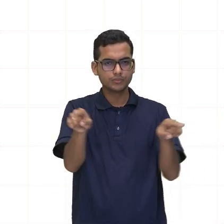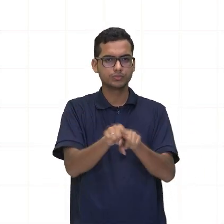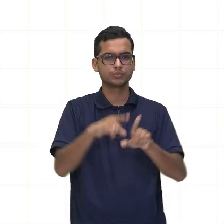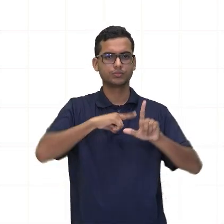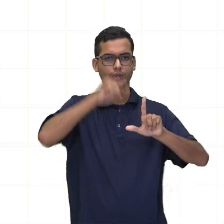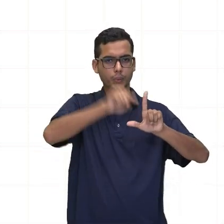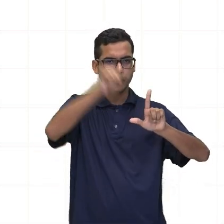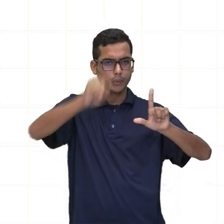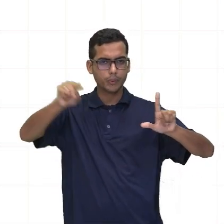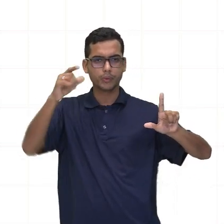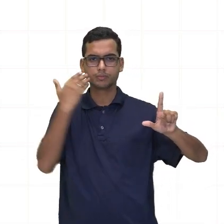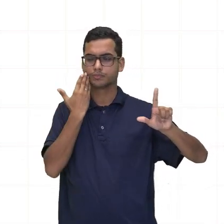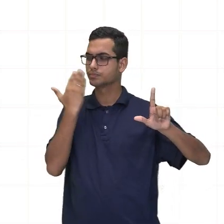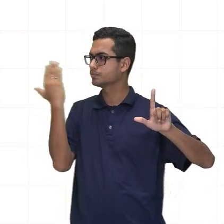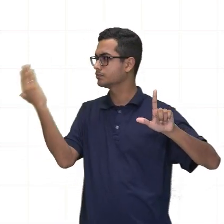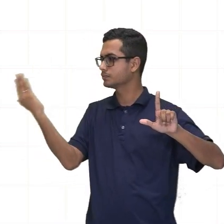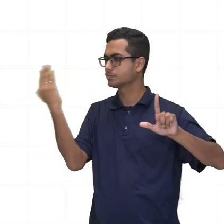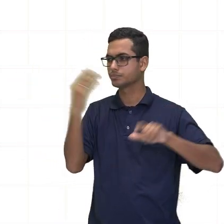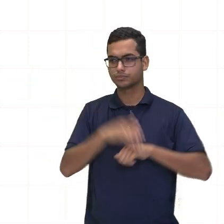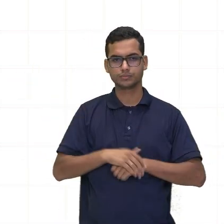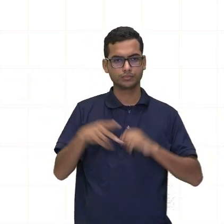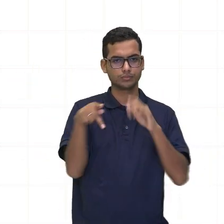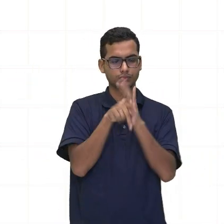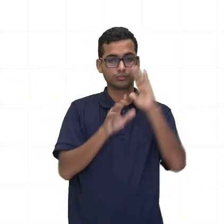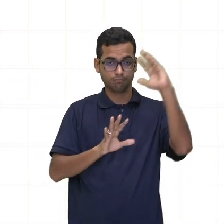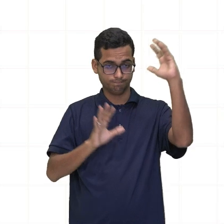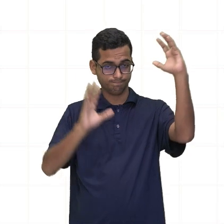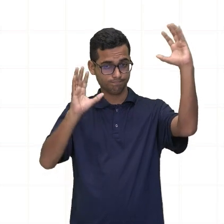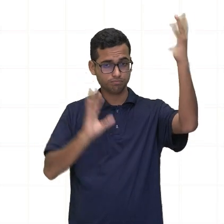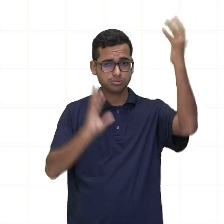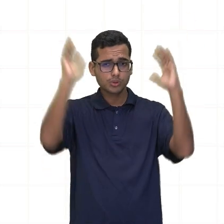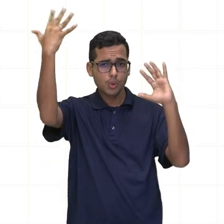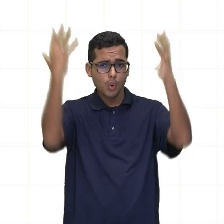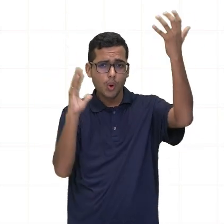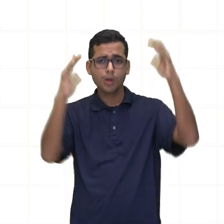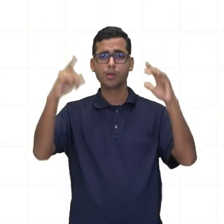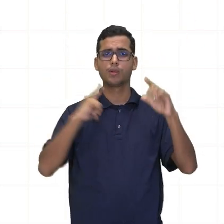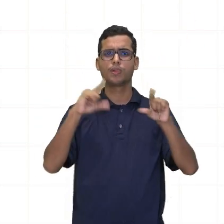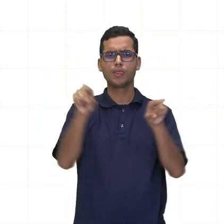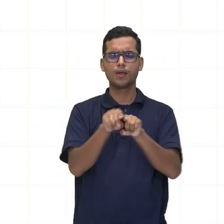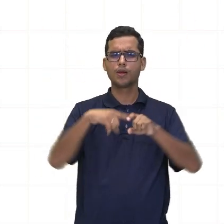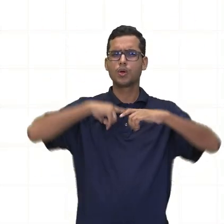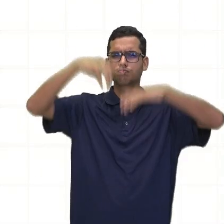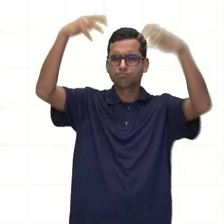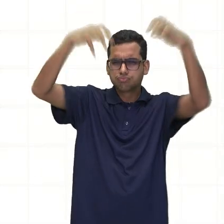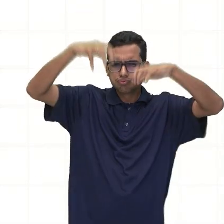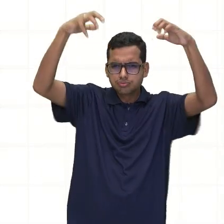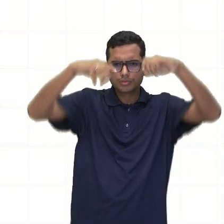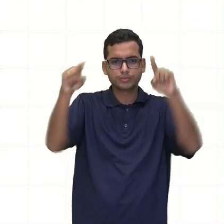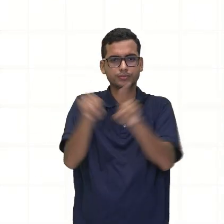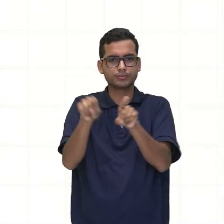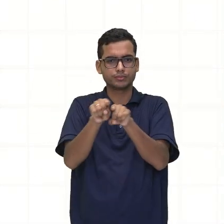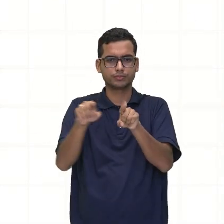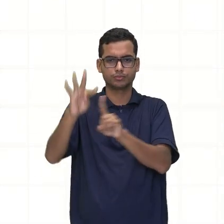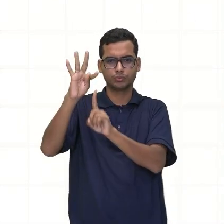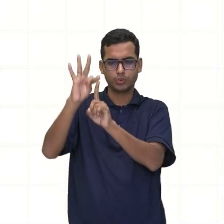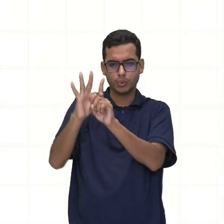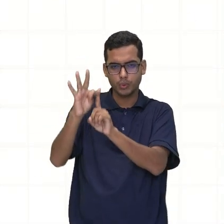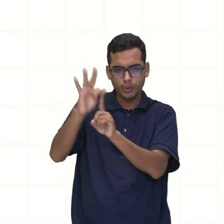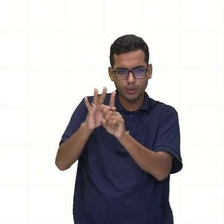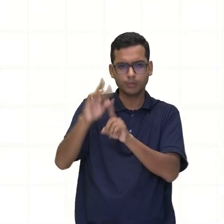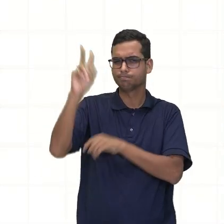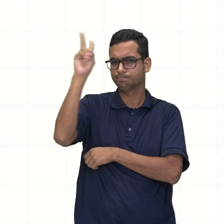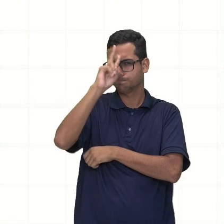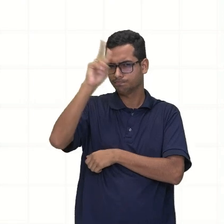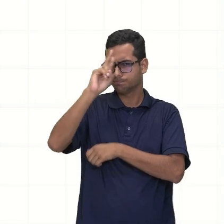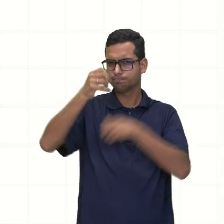observar com relação à questão dessa pluviosidade e também das temperaturas. Lembra que eu falei para vocês que a gente não vai